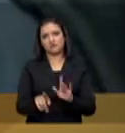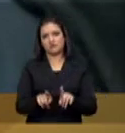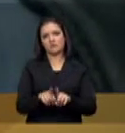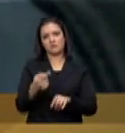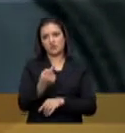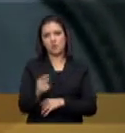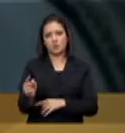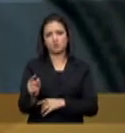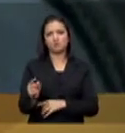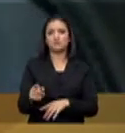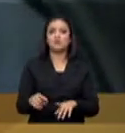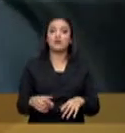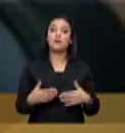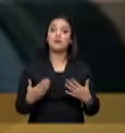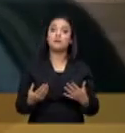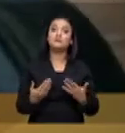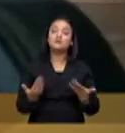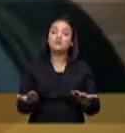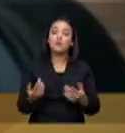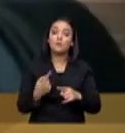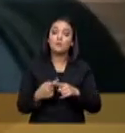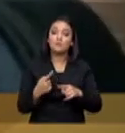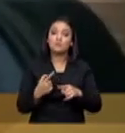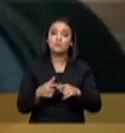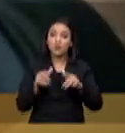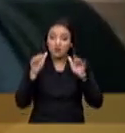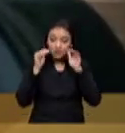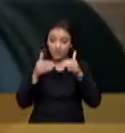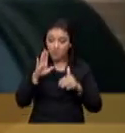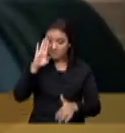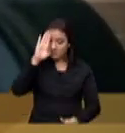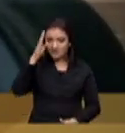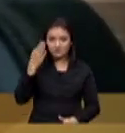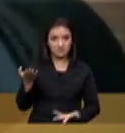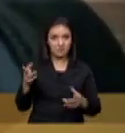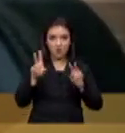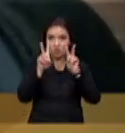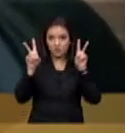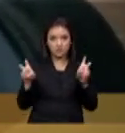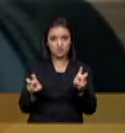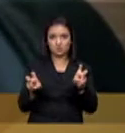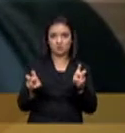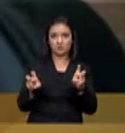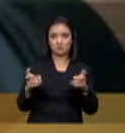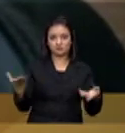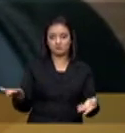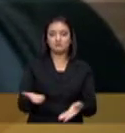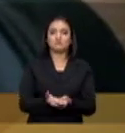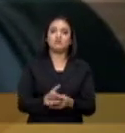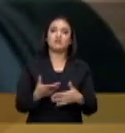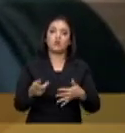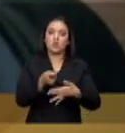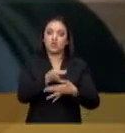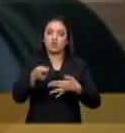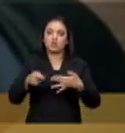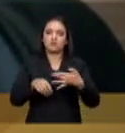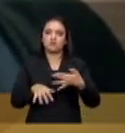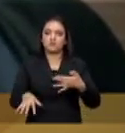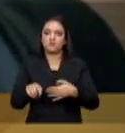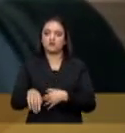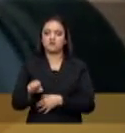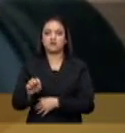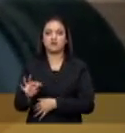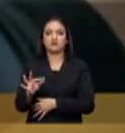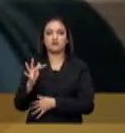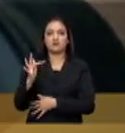Desde que mantido o cerne da ação, e é o caso, em meu modo de ver, a jurisprudência deste